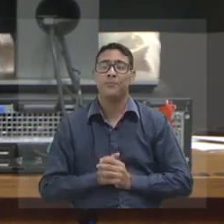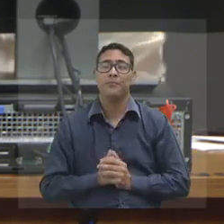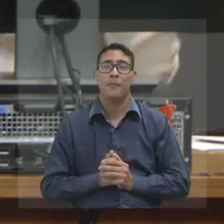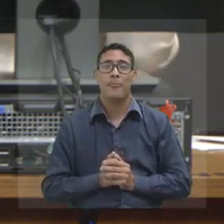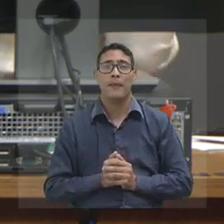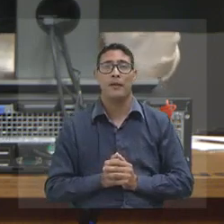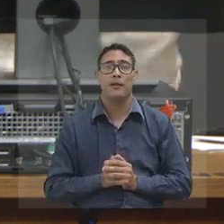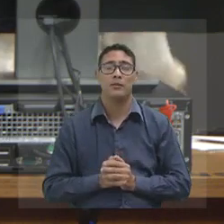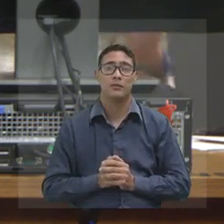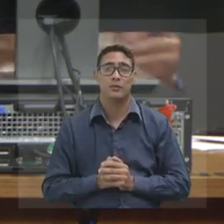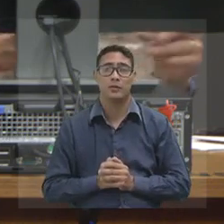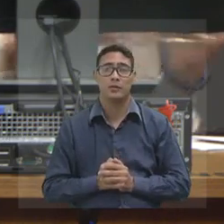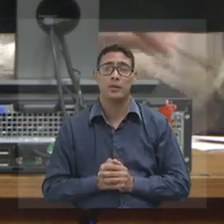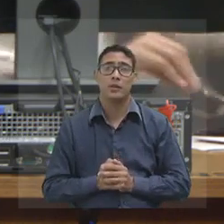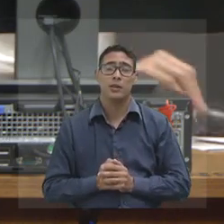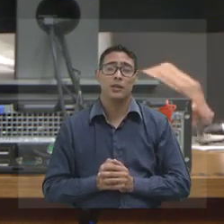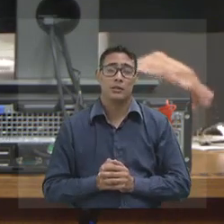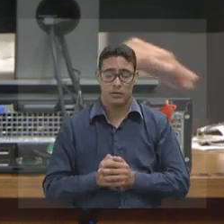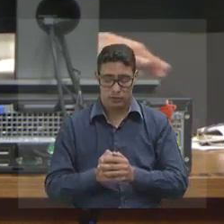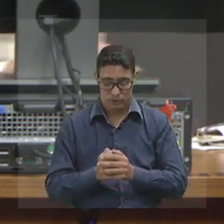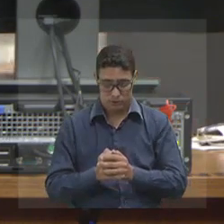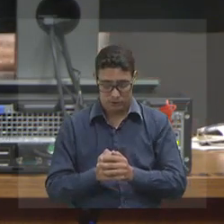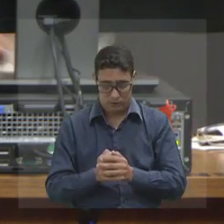a gente discutir